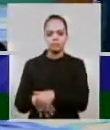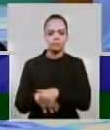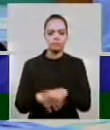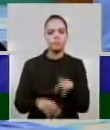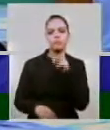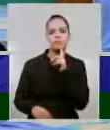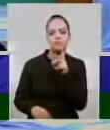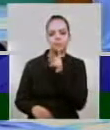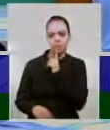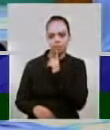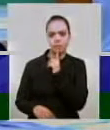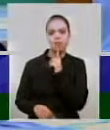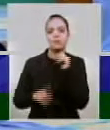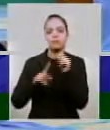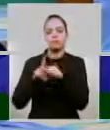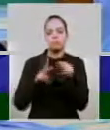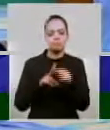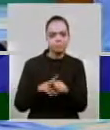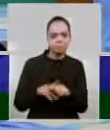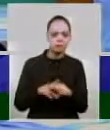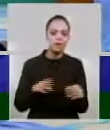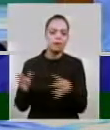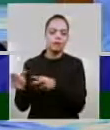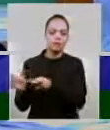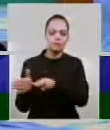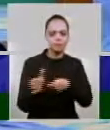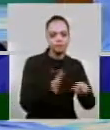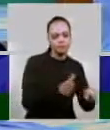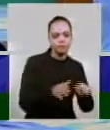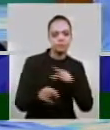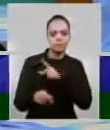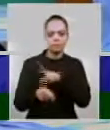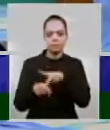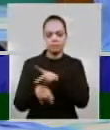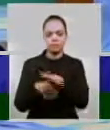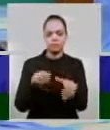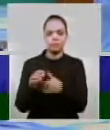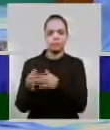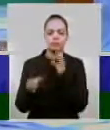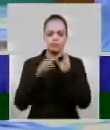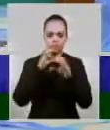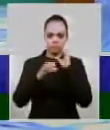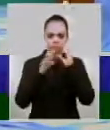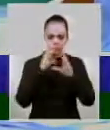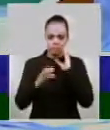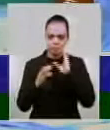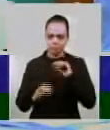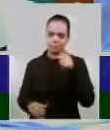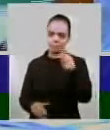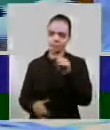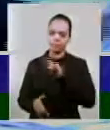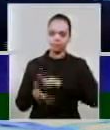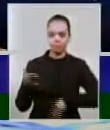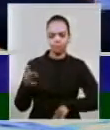oficial do município de Uberlândia a Semana Internacional de Comunicação e da Outras